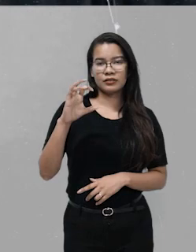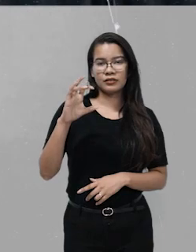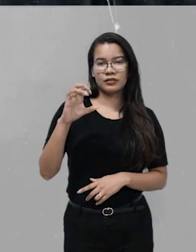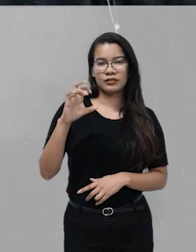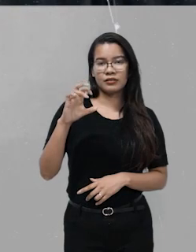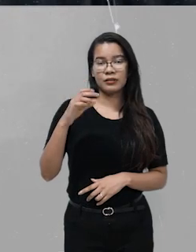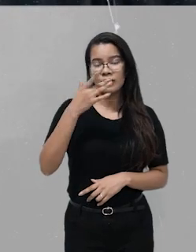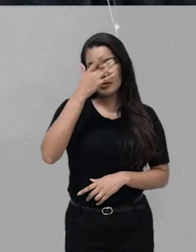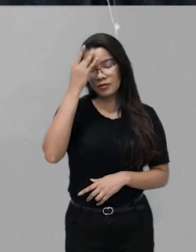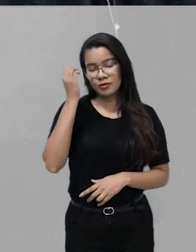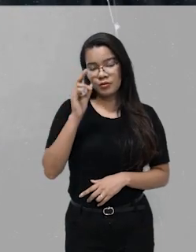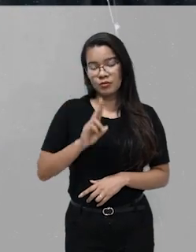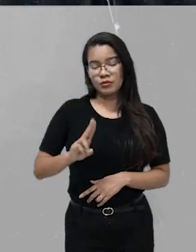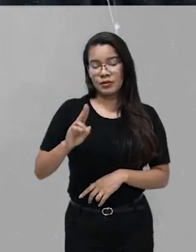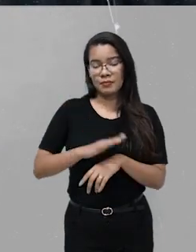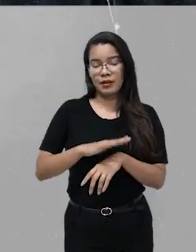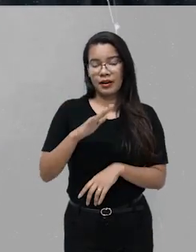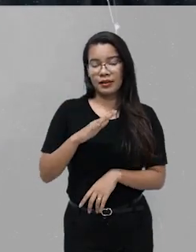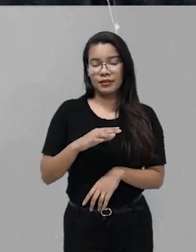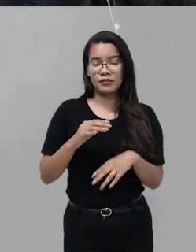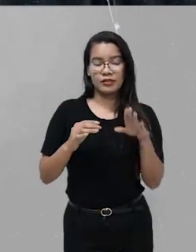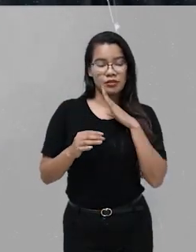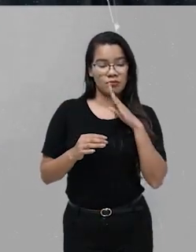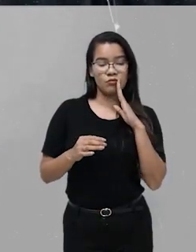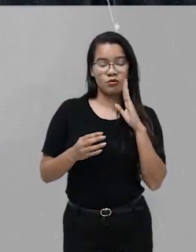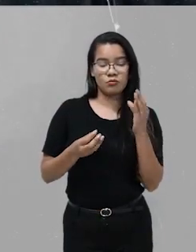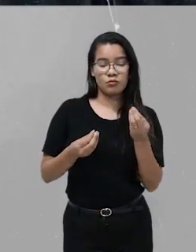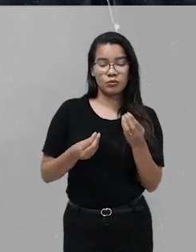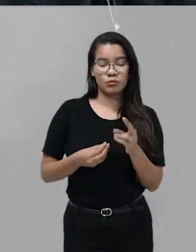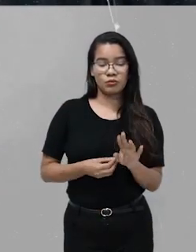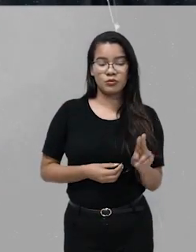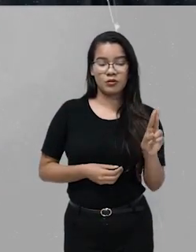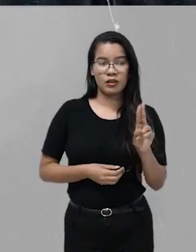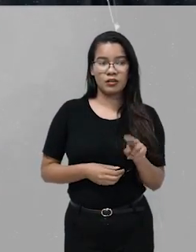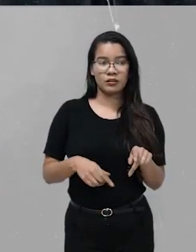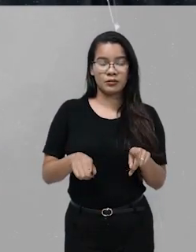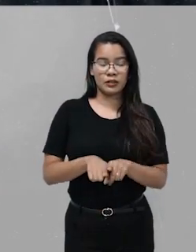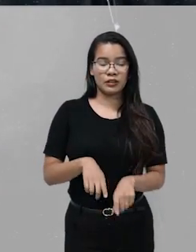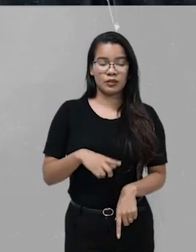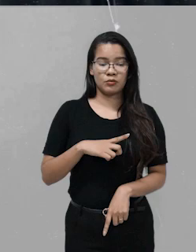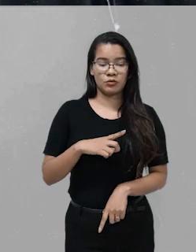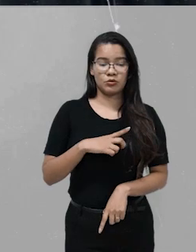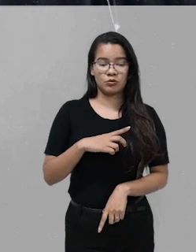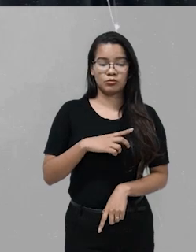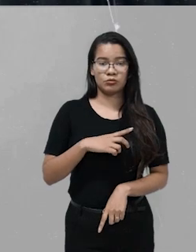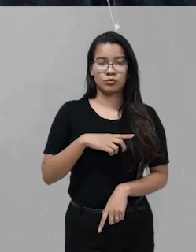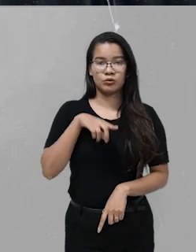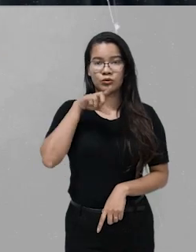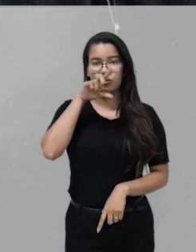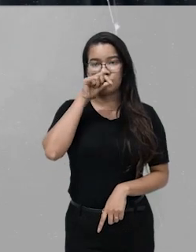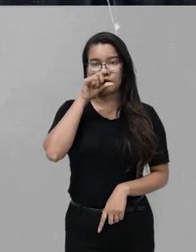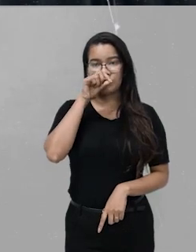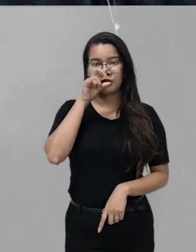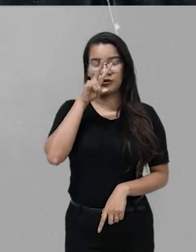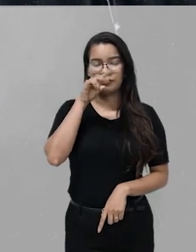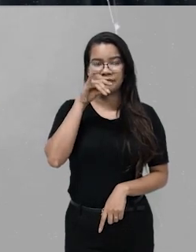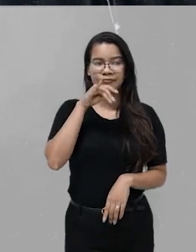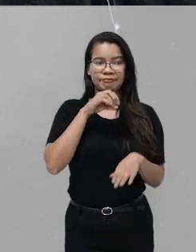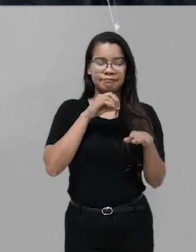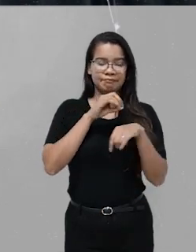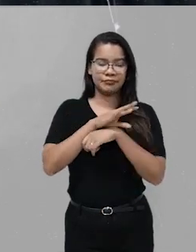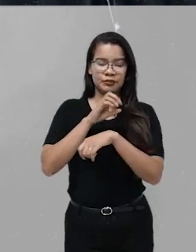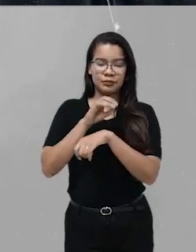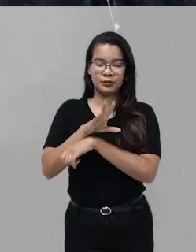do que o Facebook, mas o Facebook ainda é muito usado. Nós temos o Twitter, que eu já falei, né? Aquela que você põe lá um pensamento, tem uma série